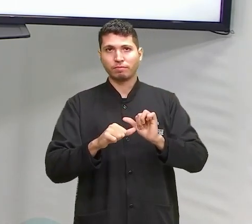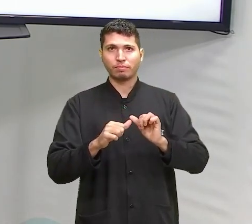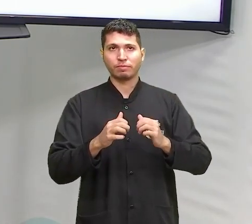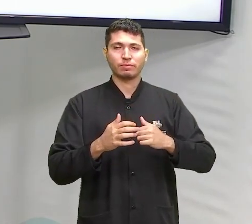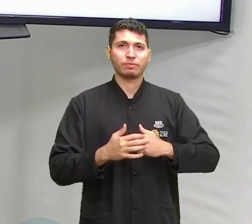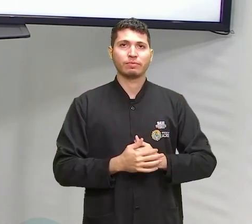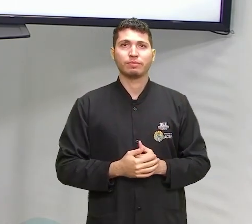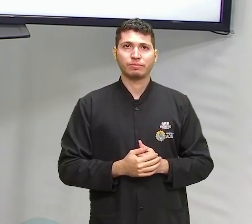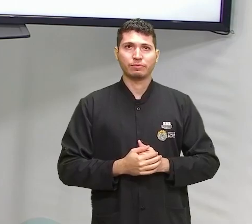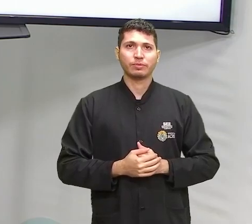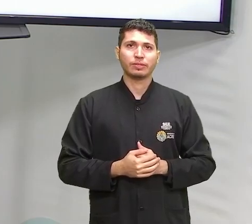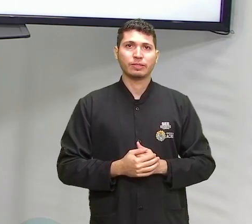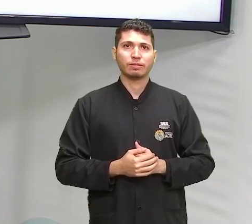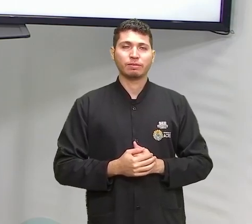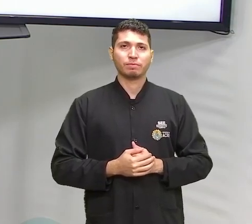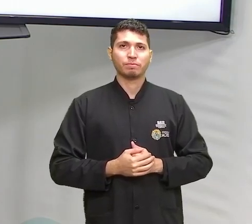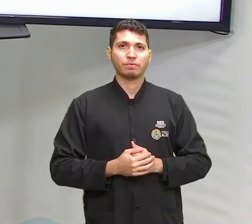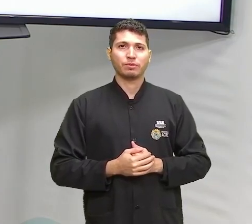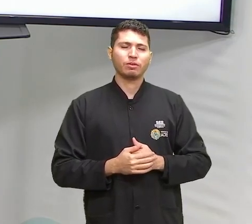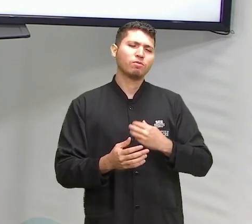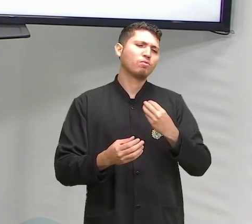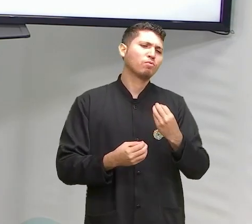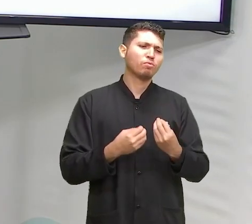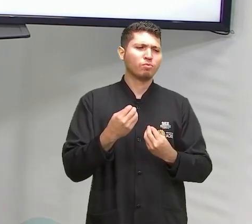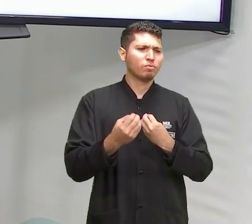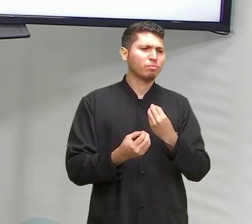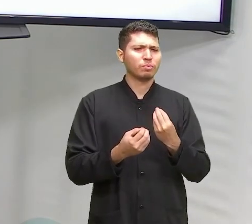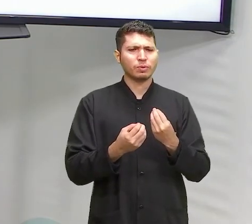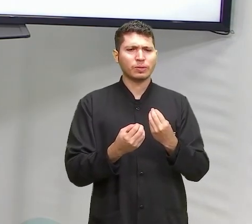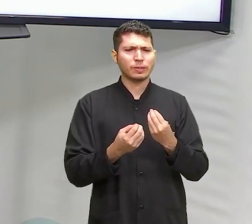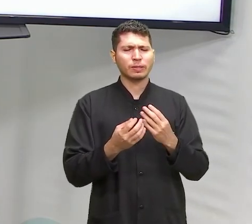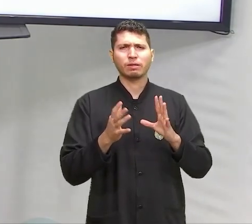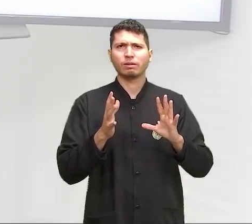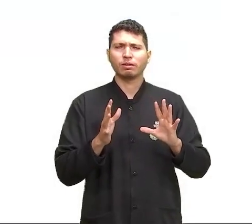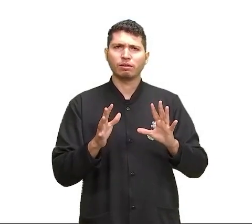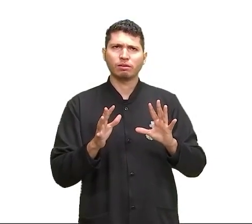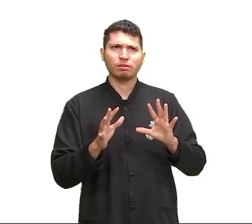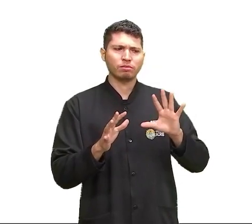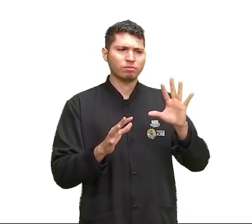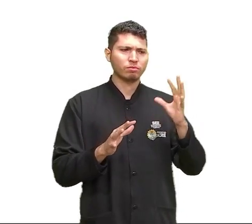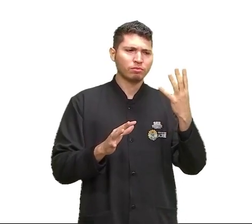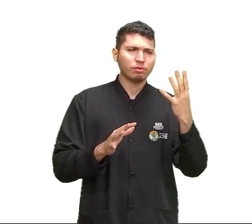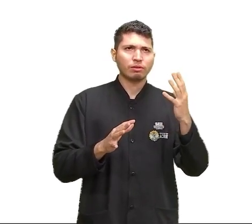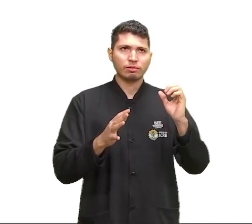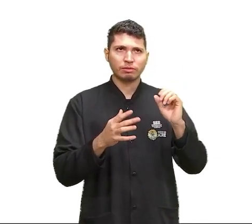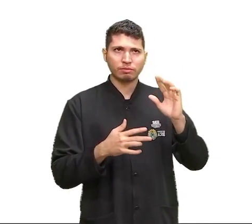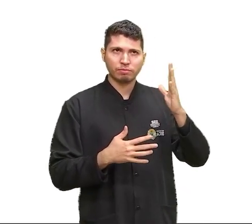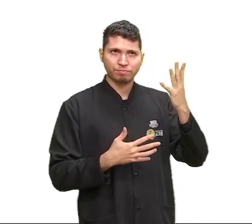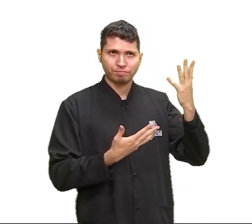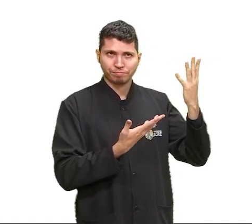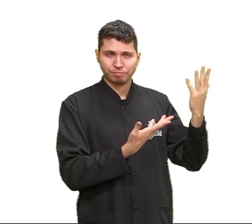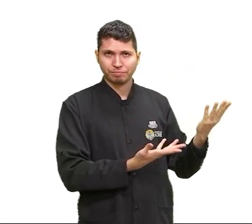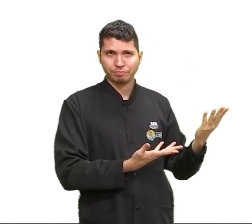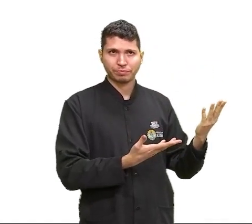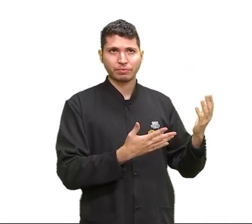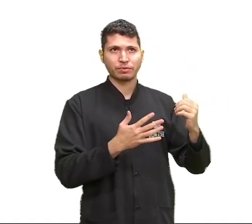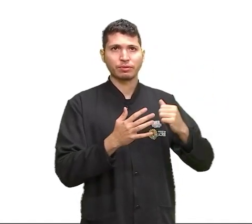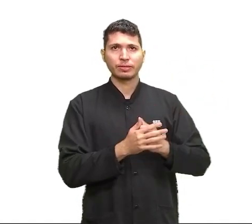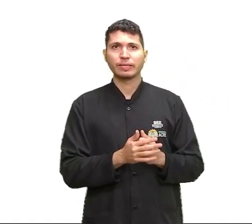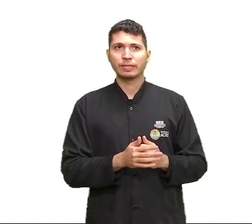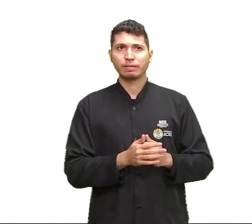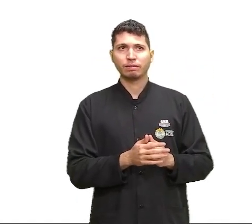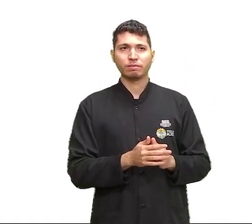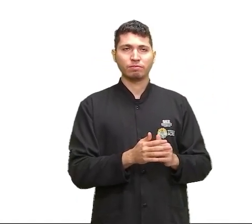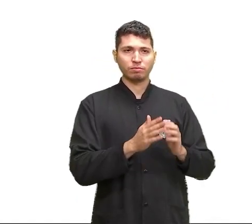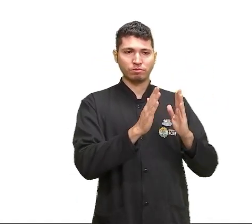paralelo. Vamos entender como funciona o circuito em série. O circuito em série, a gente vê que tem